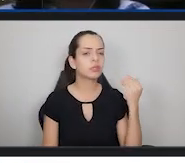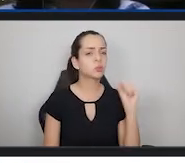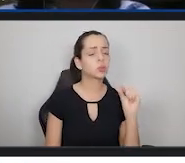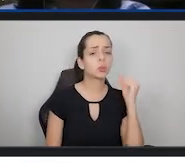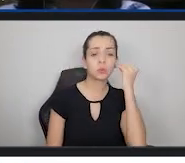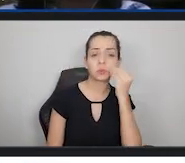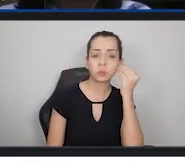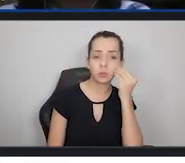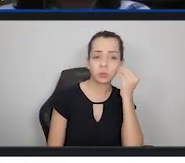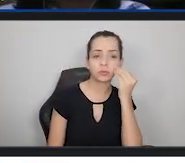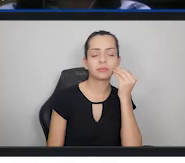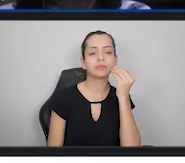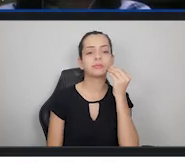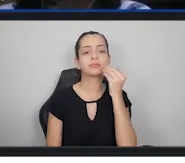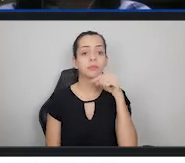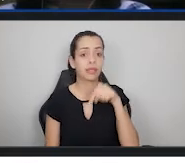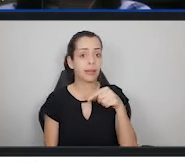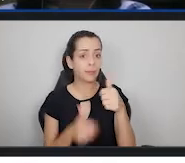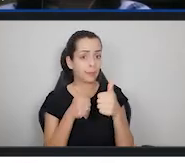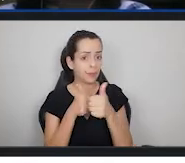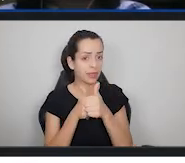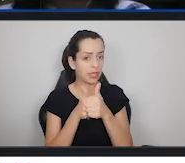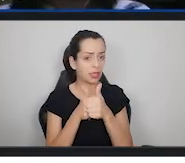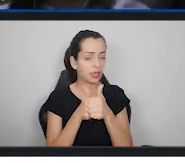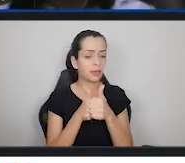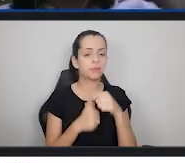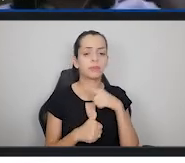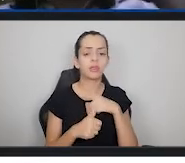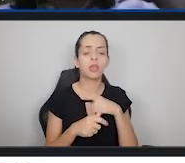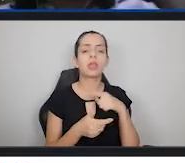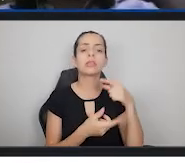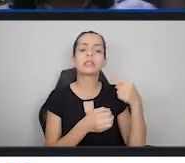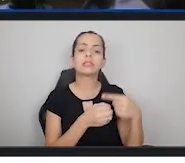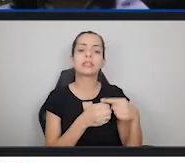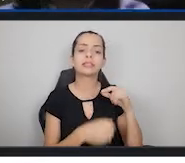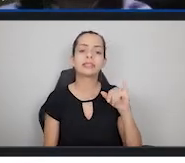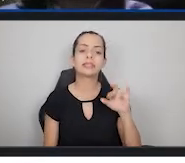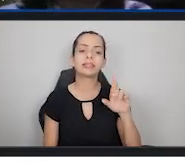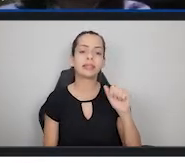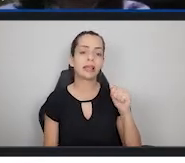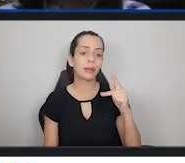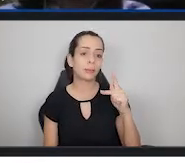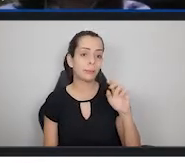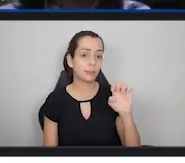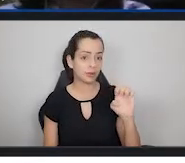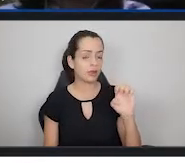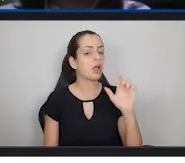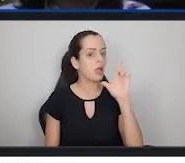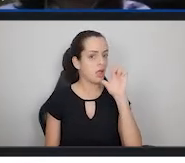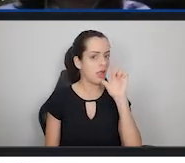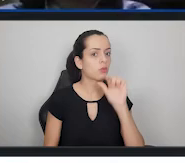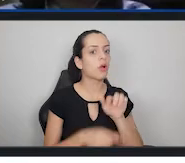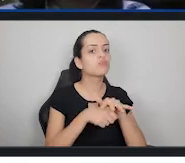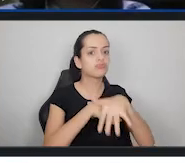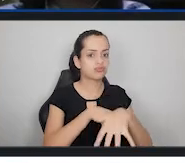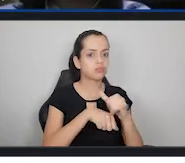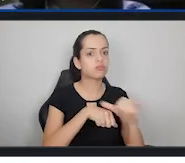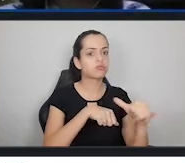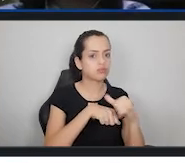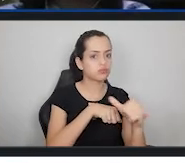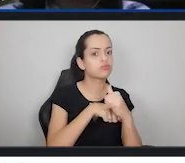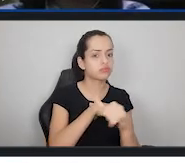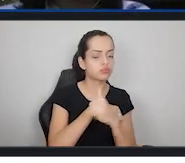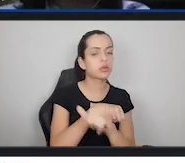essa Morro do Camelim, que foi explorada há um tempo atrás, mas experimentalmente. Aqui, próximo de nós, ó, temos